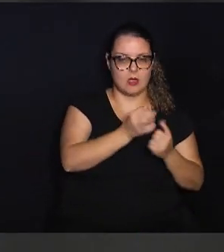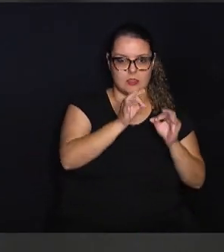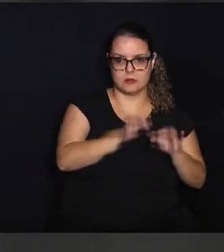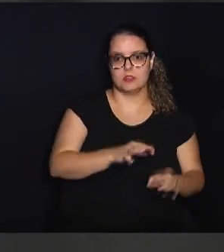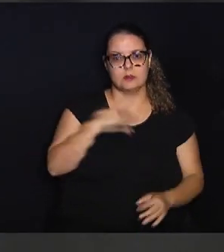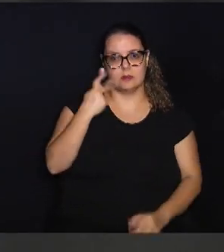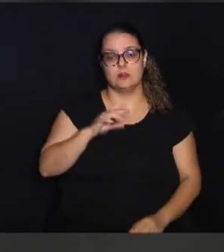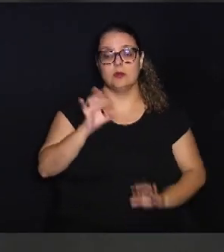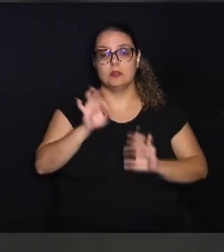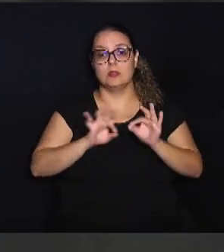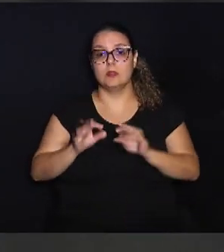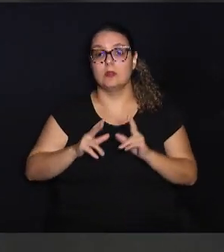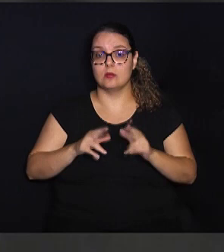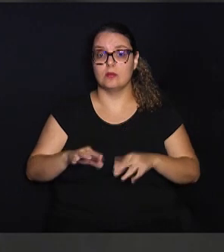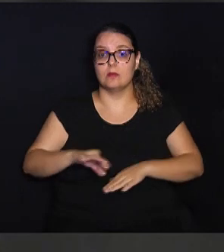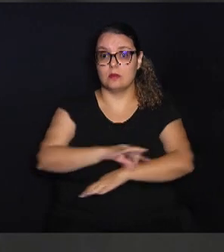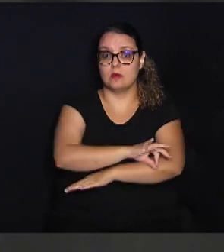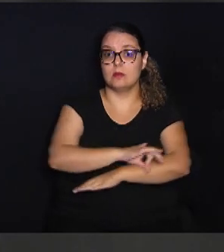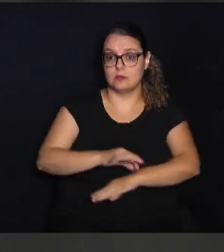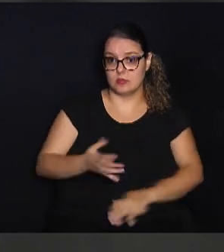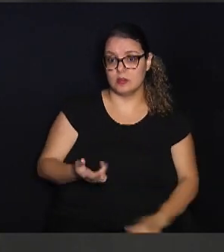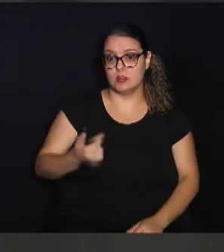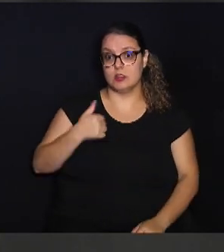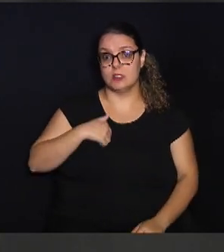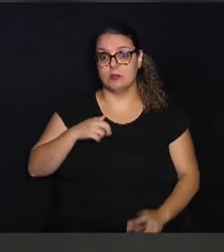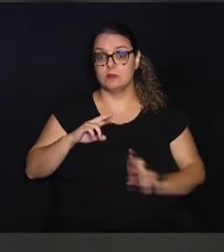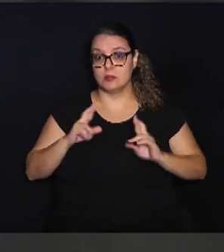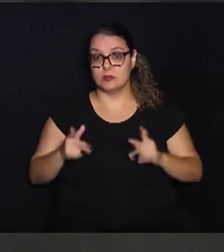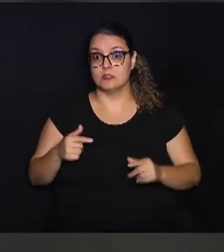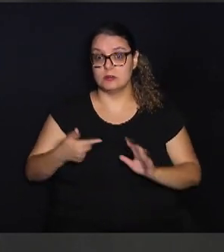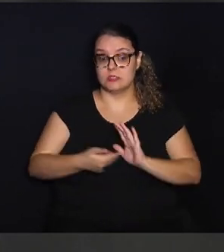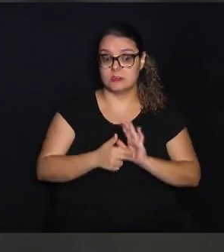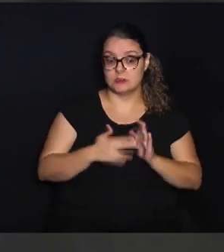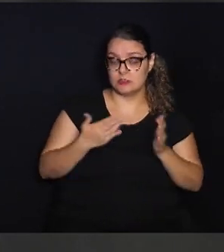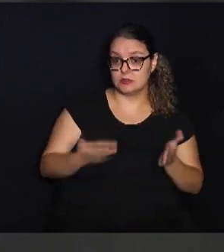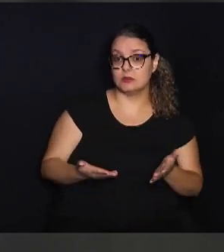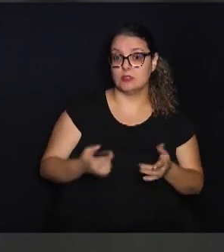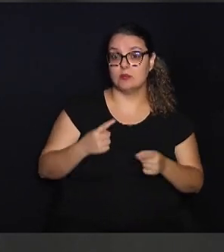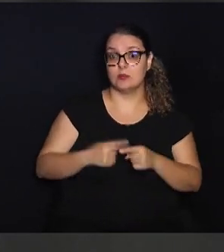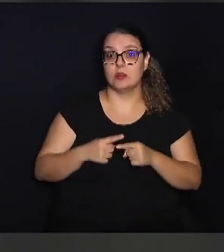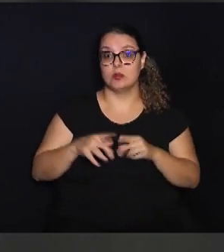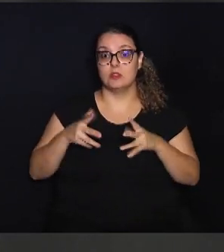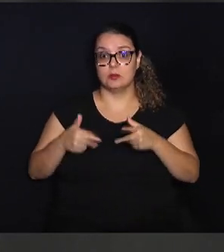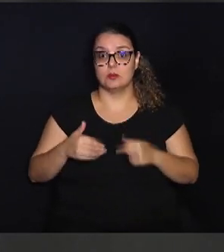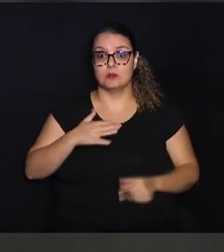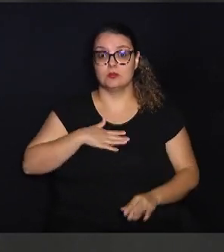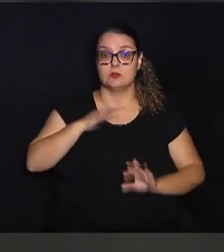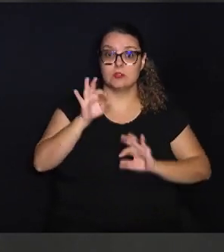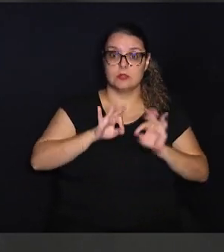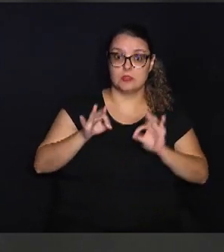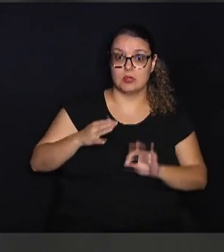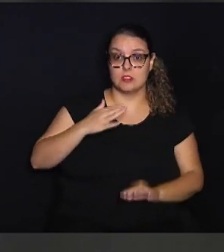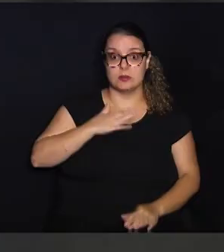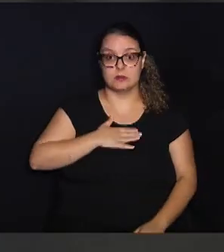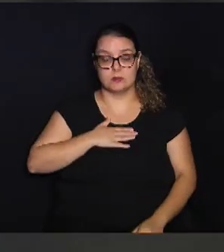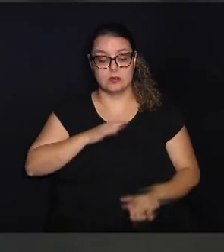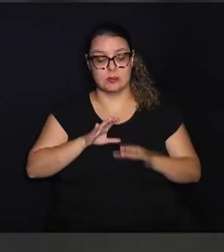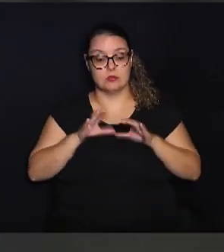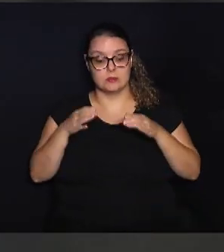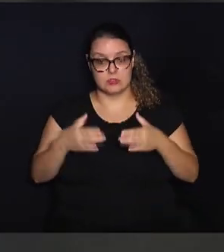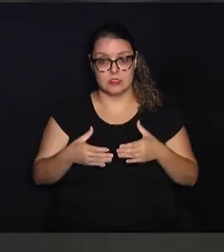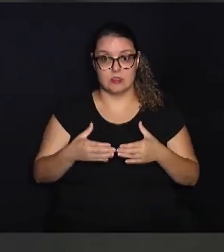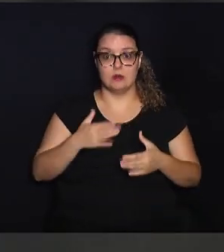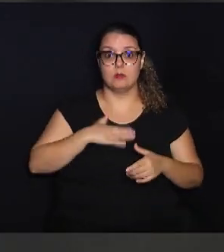o planejamento aí, enquanto arquiteto, eu me diferenciei nesse sentido porque eu todos os meus projetos, as minhas comissões, o